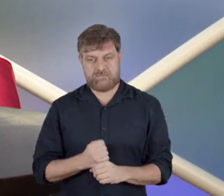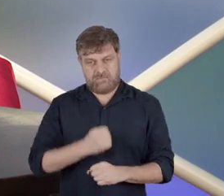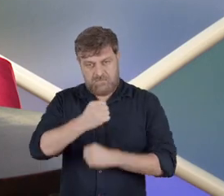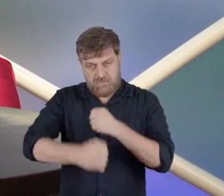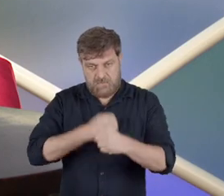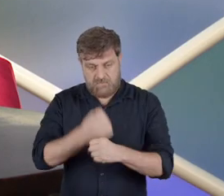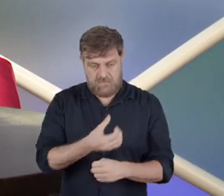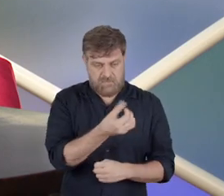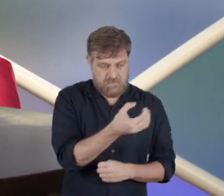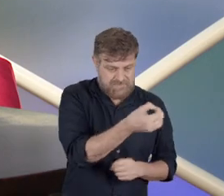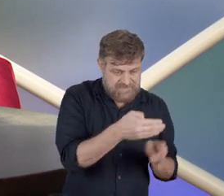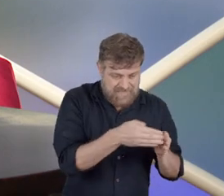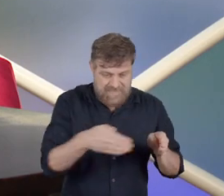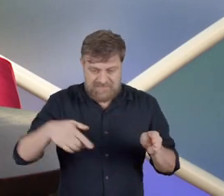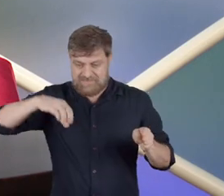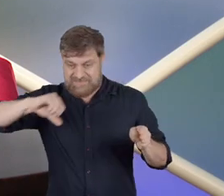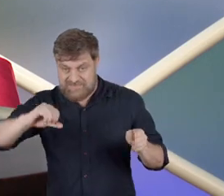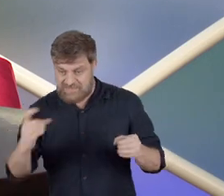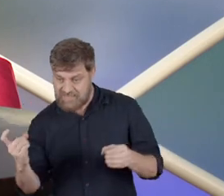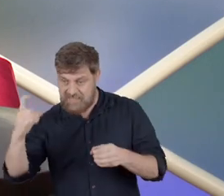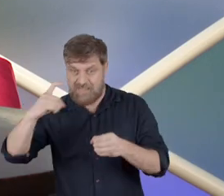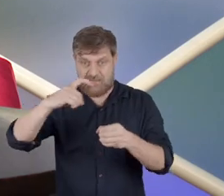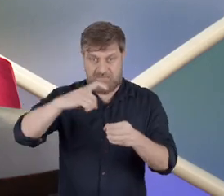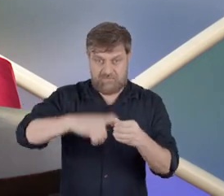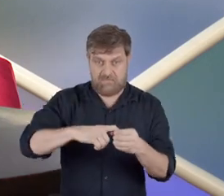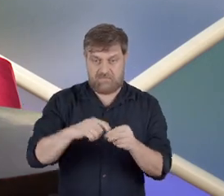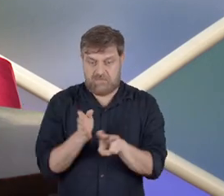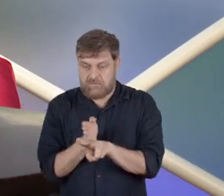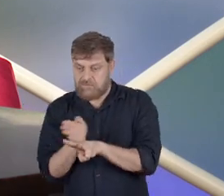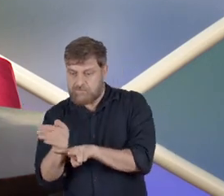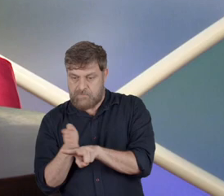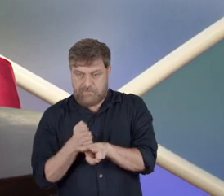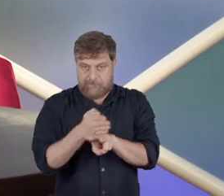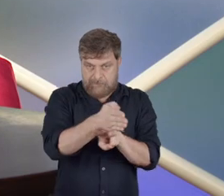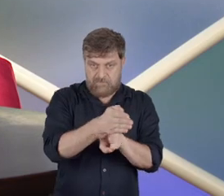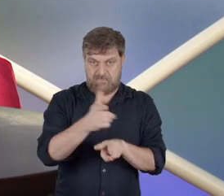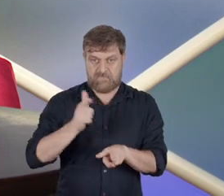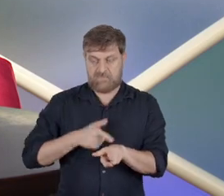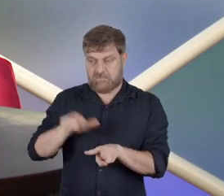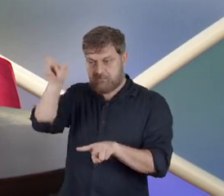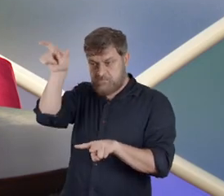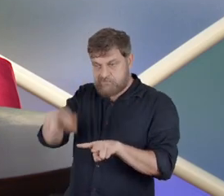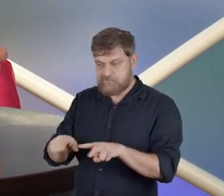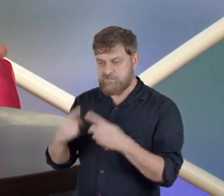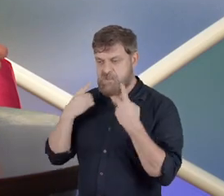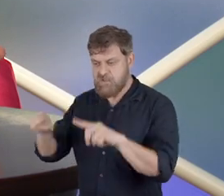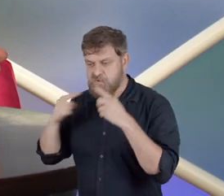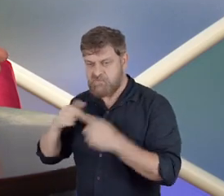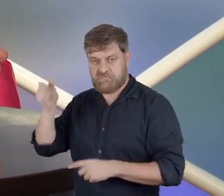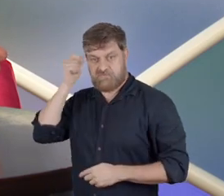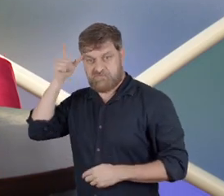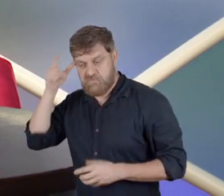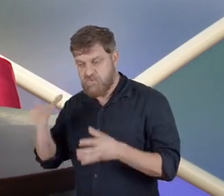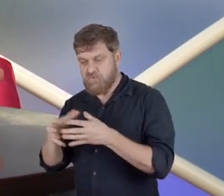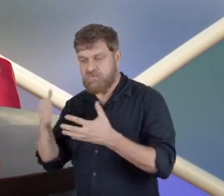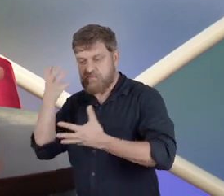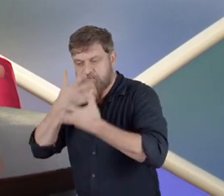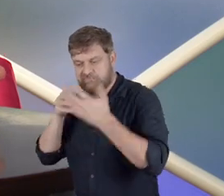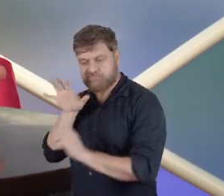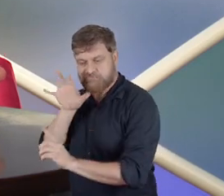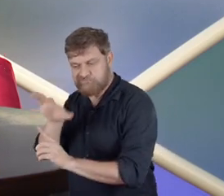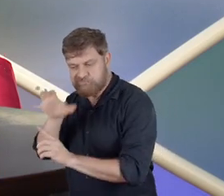anos entre 60 e 70 retomam de duas vertentes dos modernos. Uma que é da contracultura,